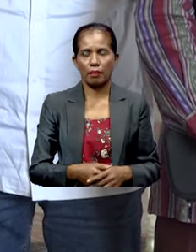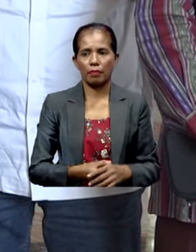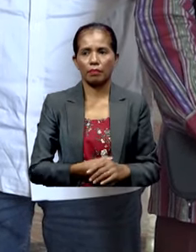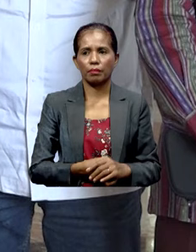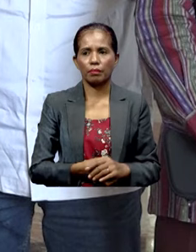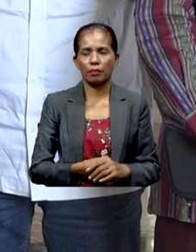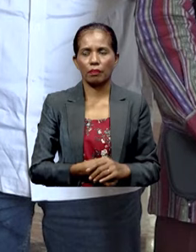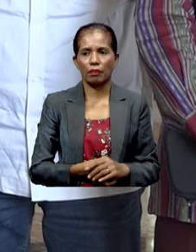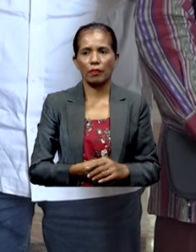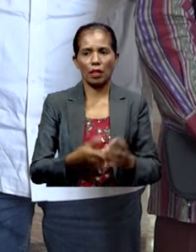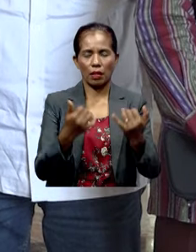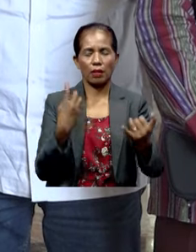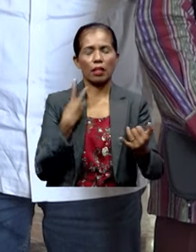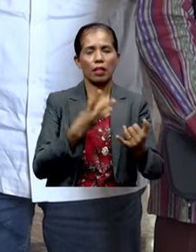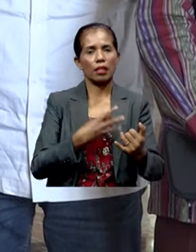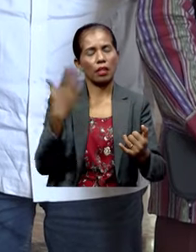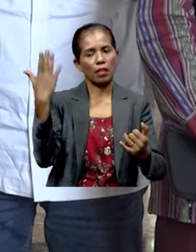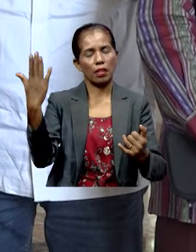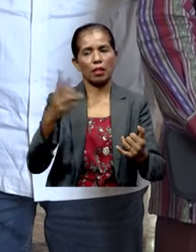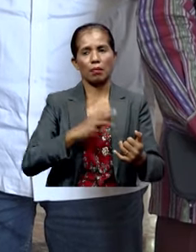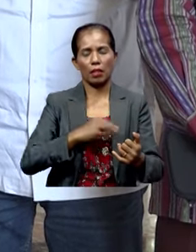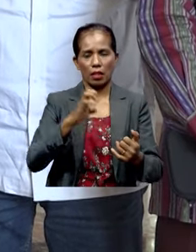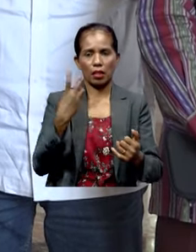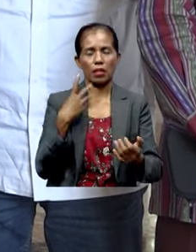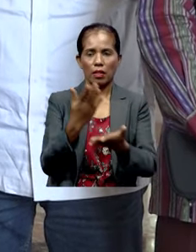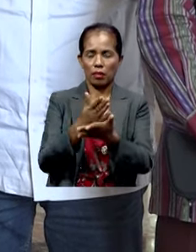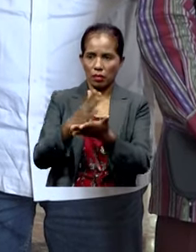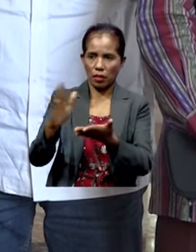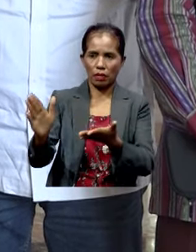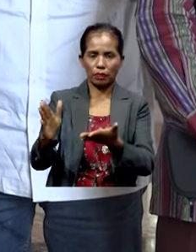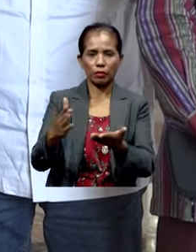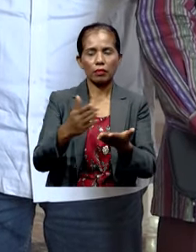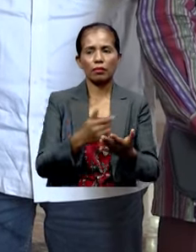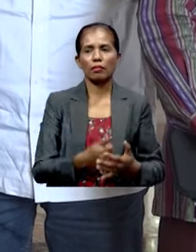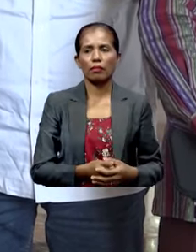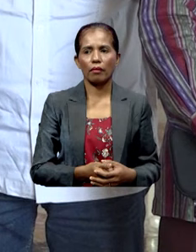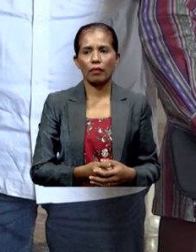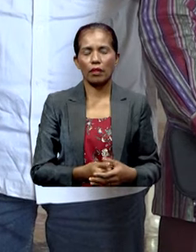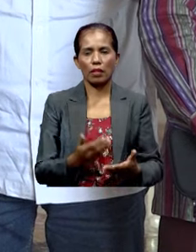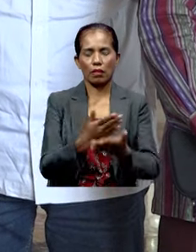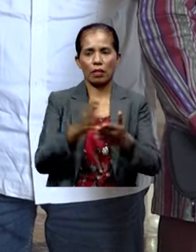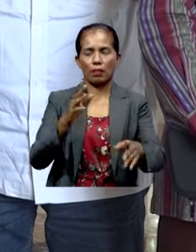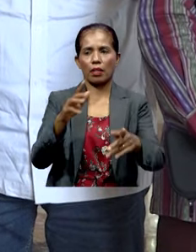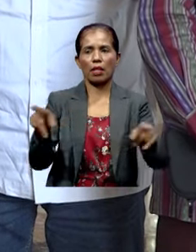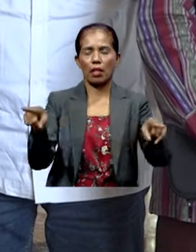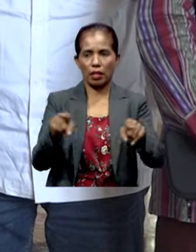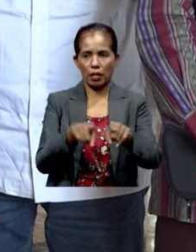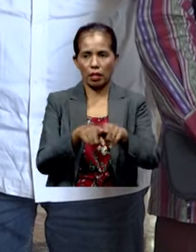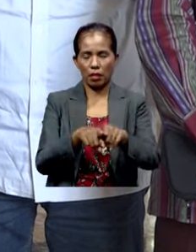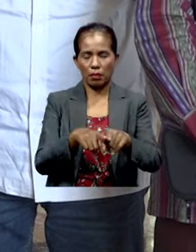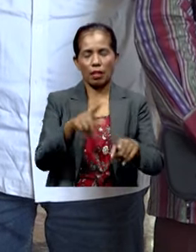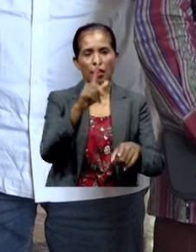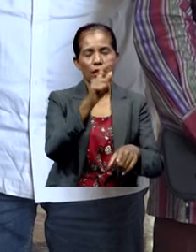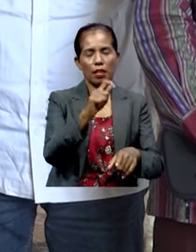é, agora, e tem a batugade, e tá faz, ba, ba, operador, se dá. Hanessa Timor